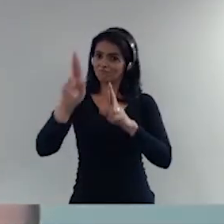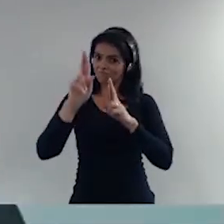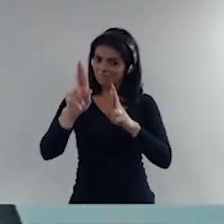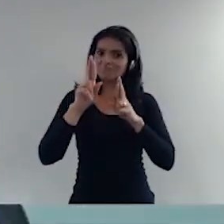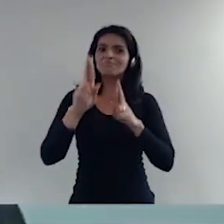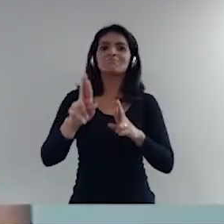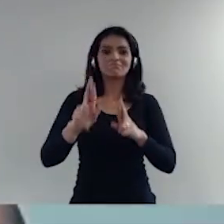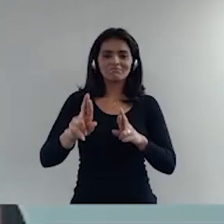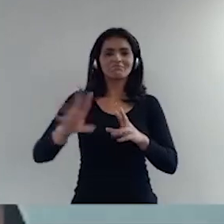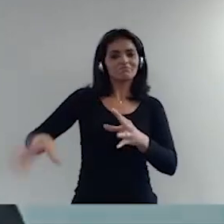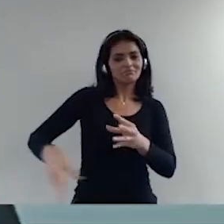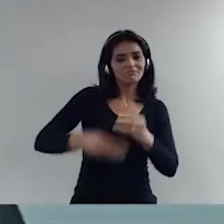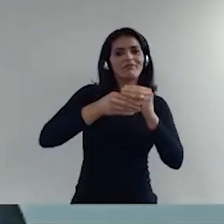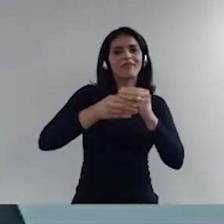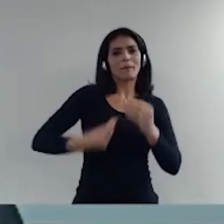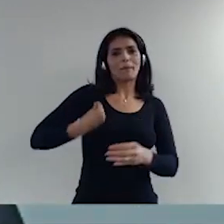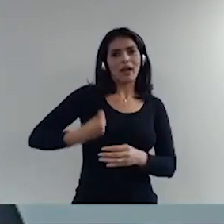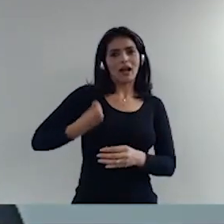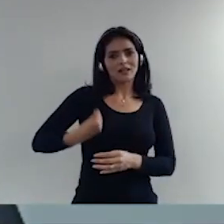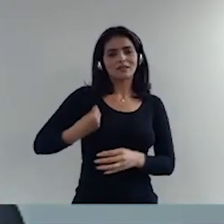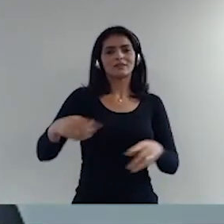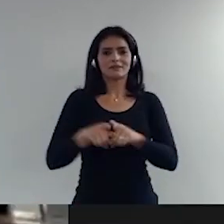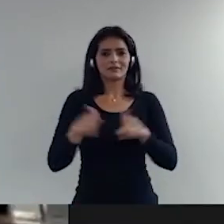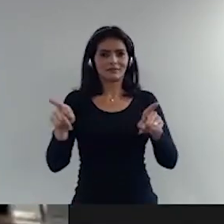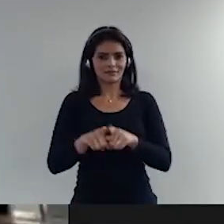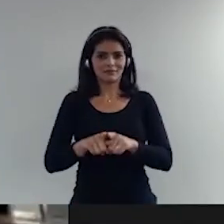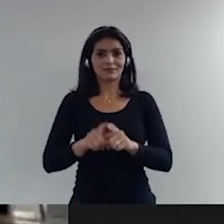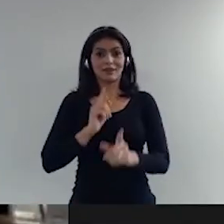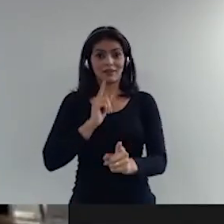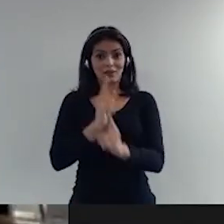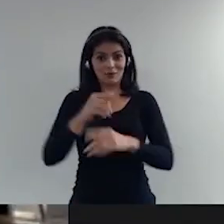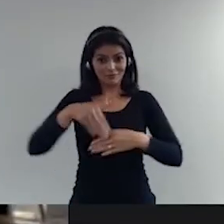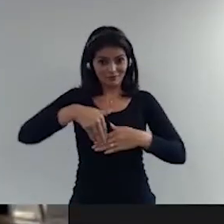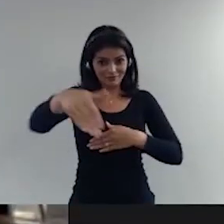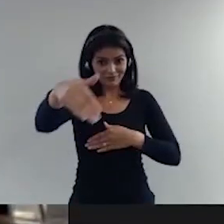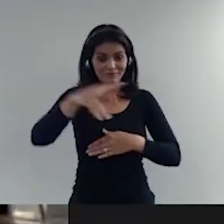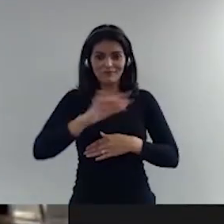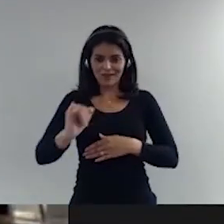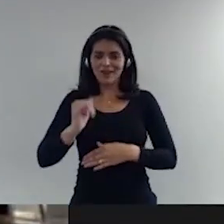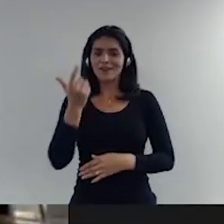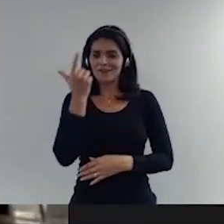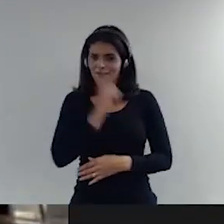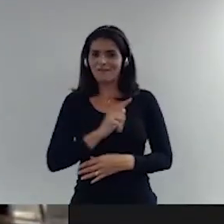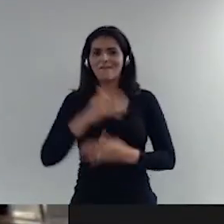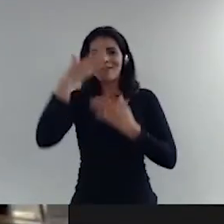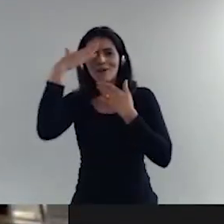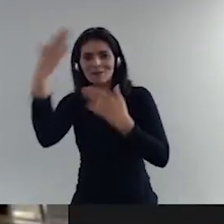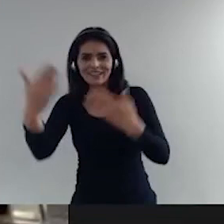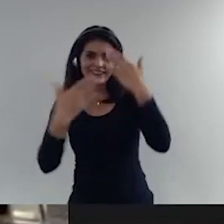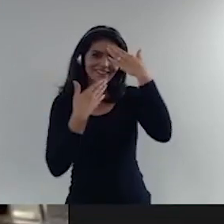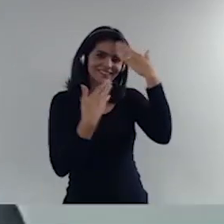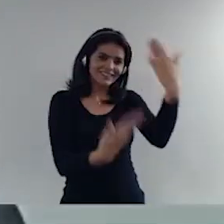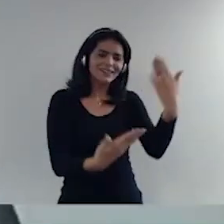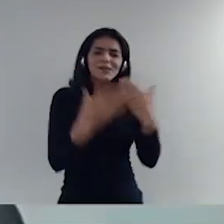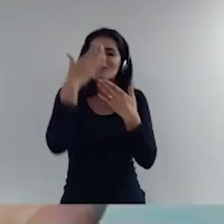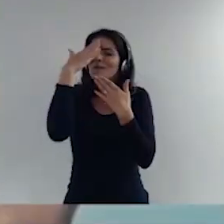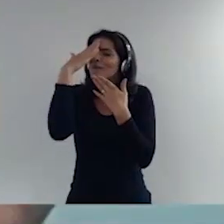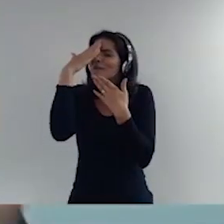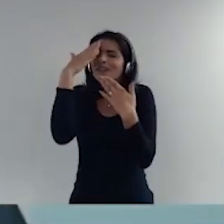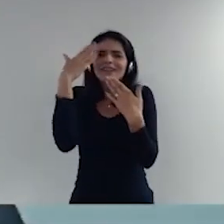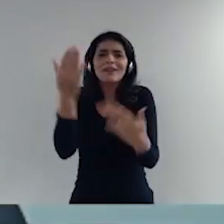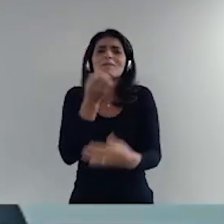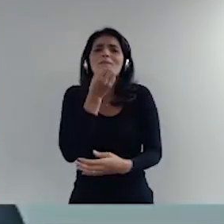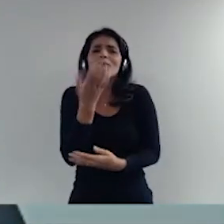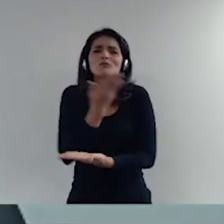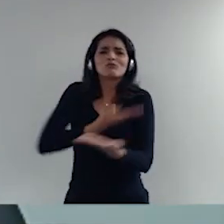outros agregarem valor outros ao nosso encontro. Muito obrigada. Muito bom. Muito bom